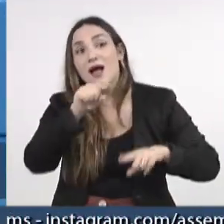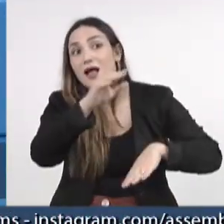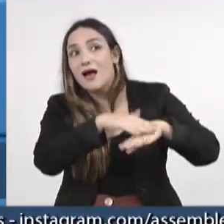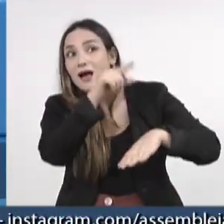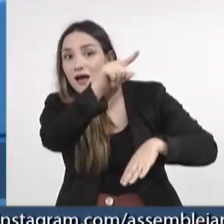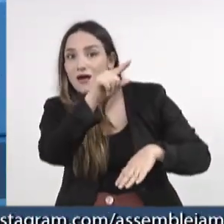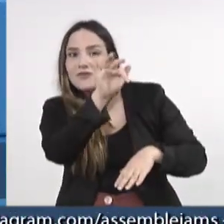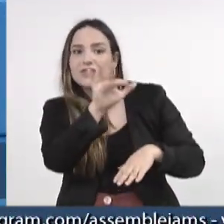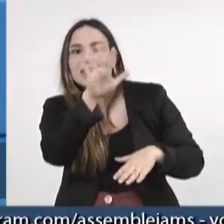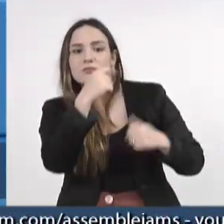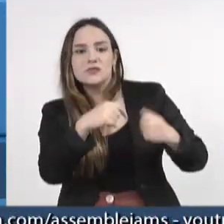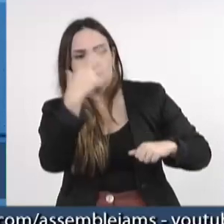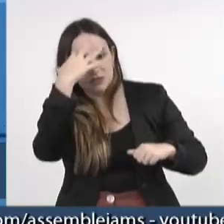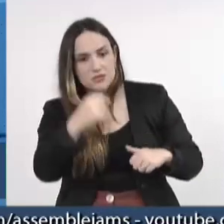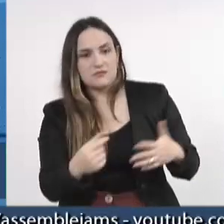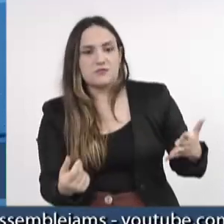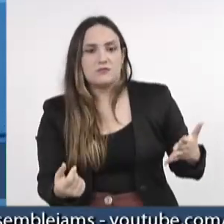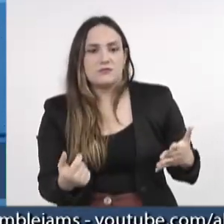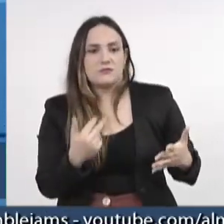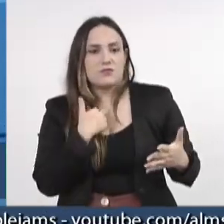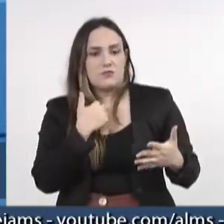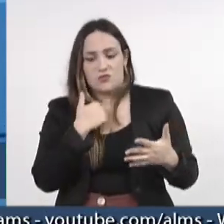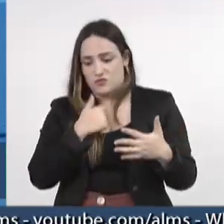Ele diz, ocupam, no presente.